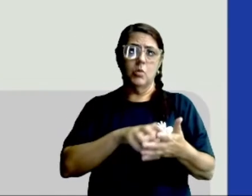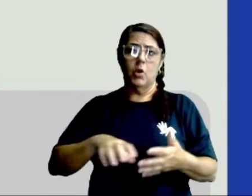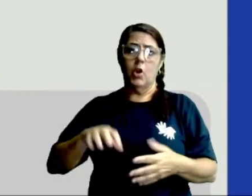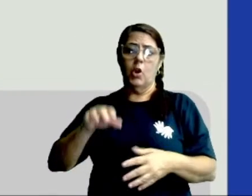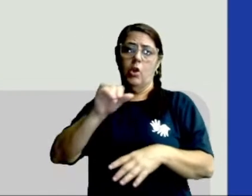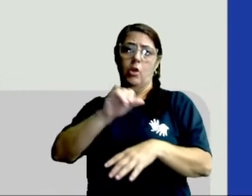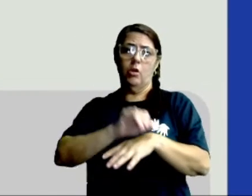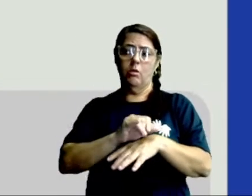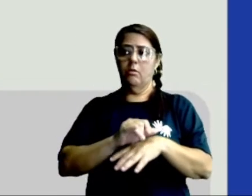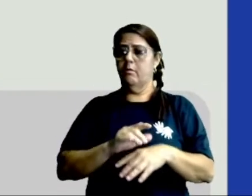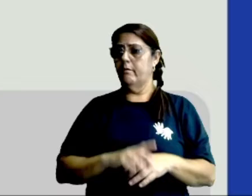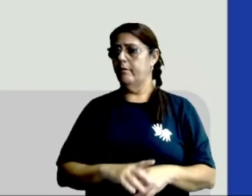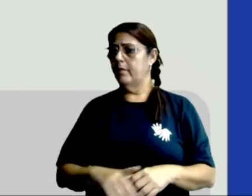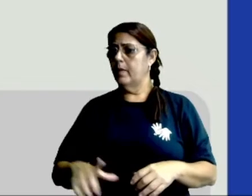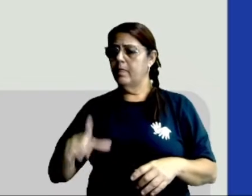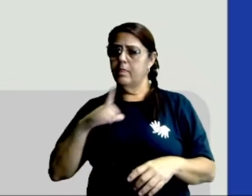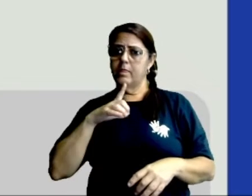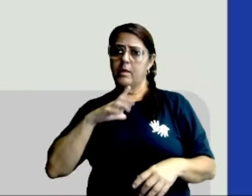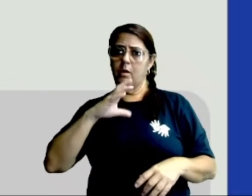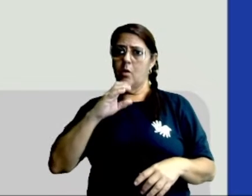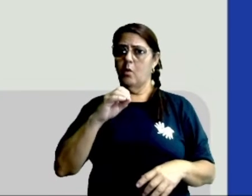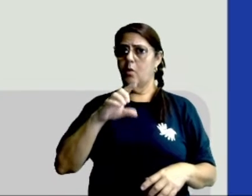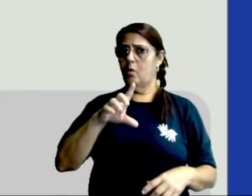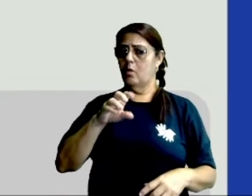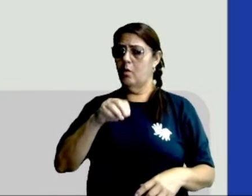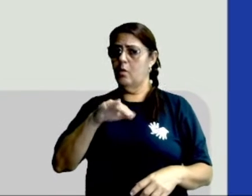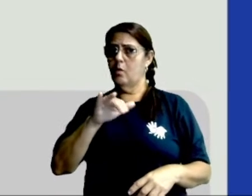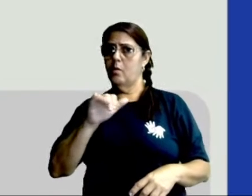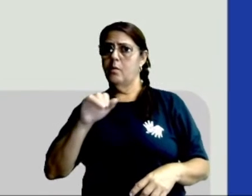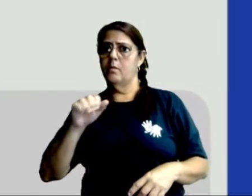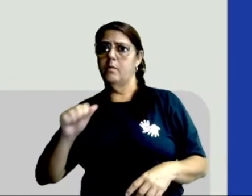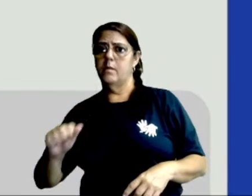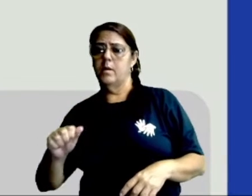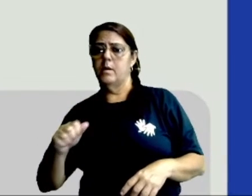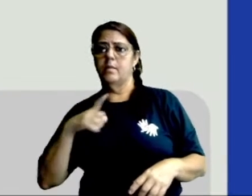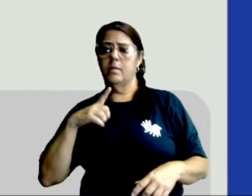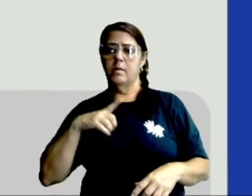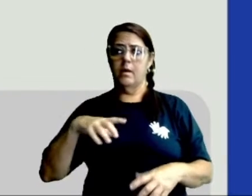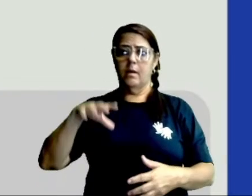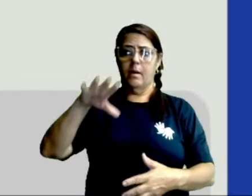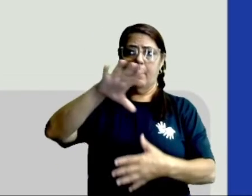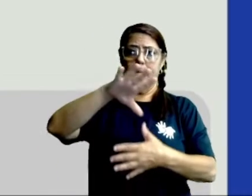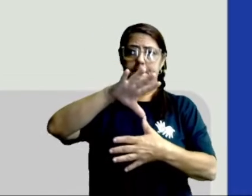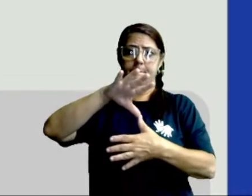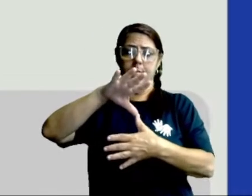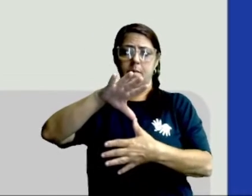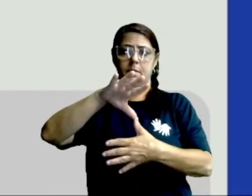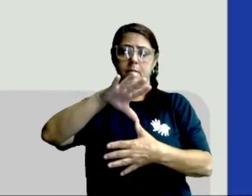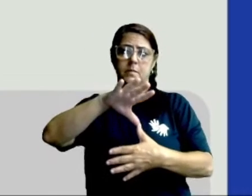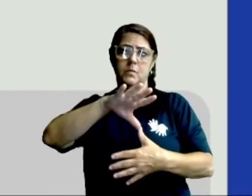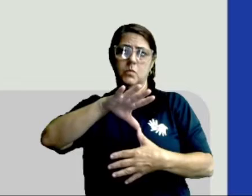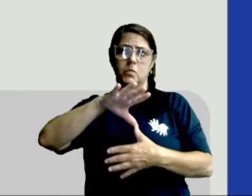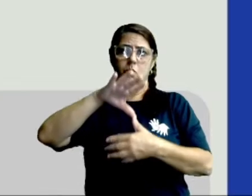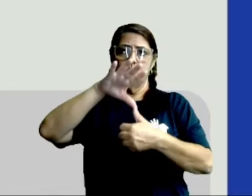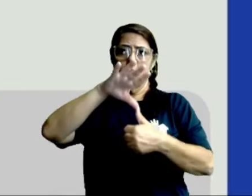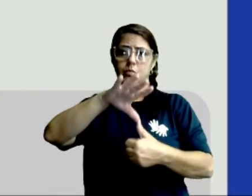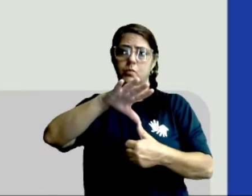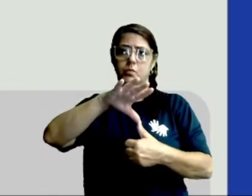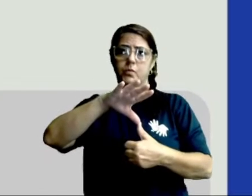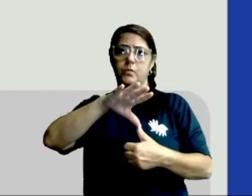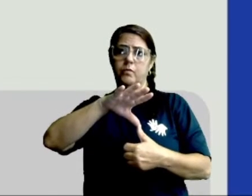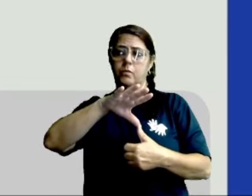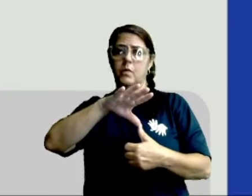norte-americano. E a parte da Colômbia, nós encontramos a América do Sul, né? Colômbia,